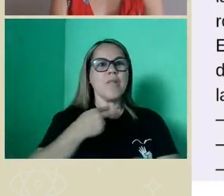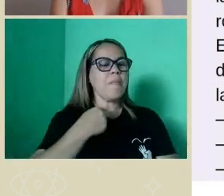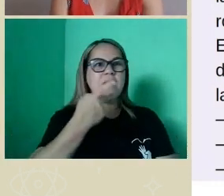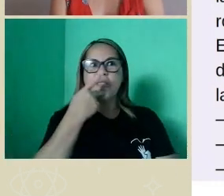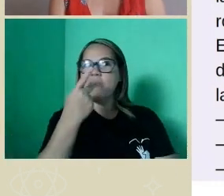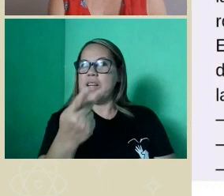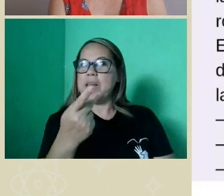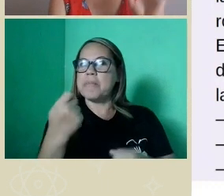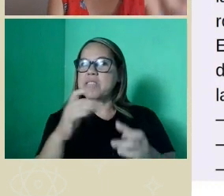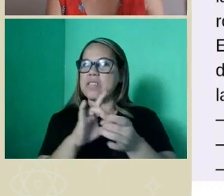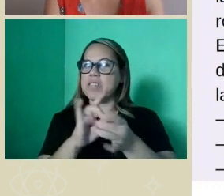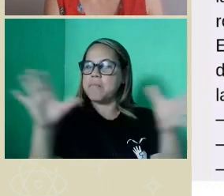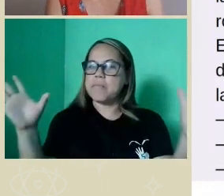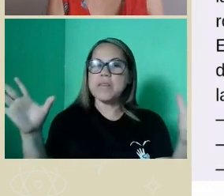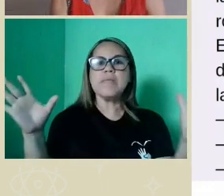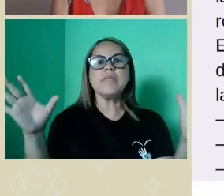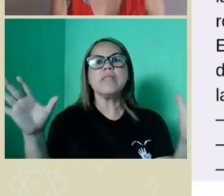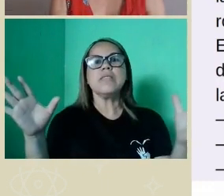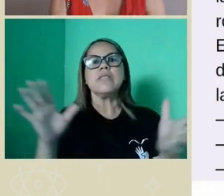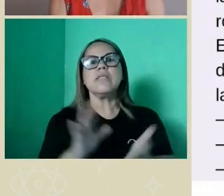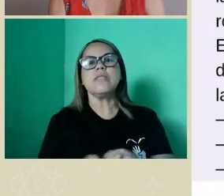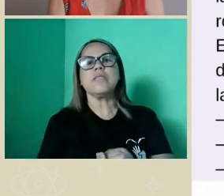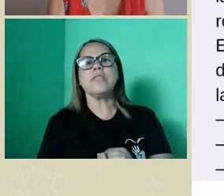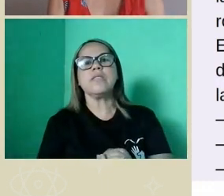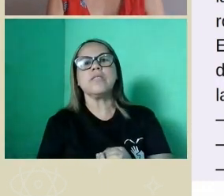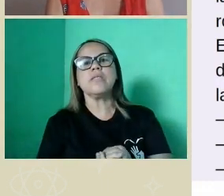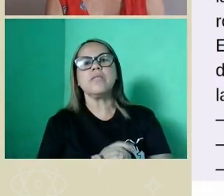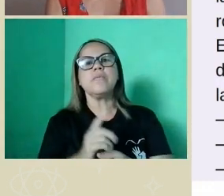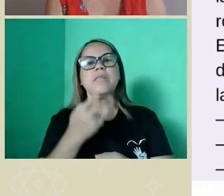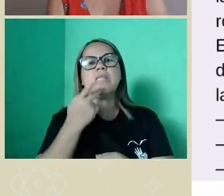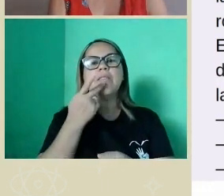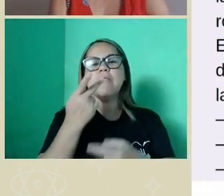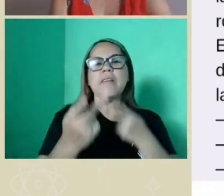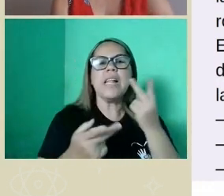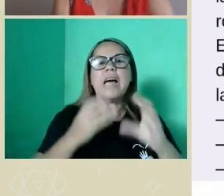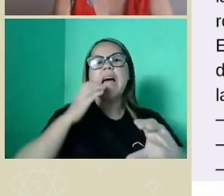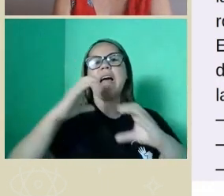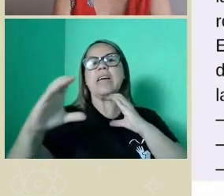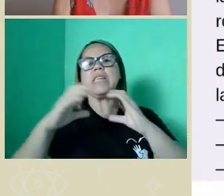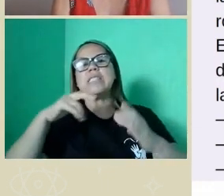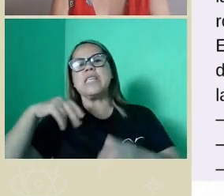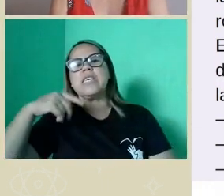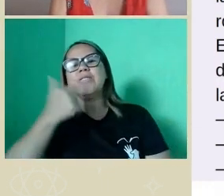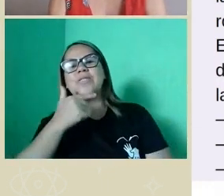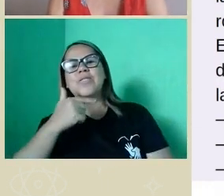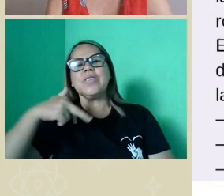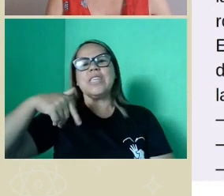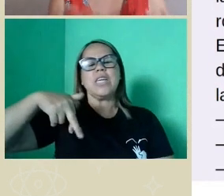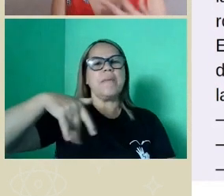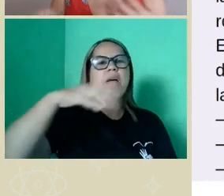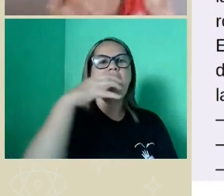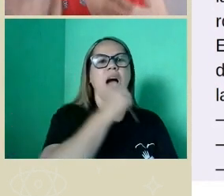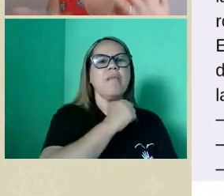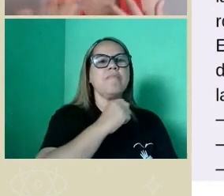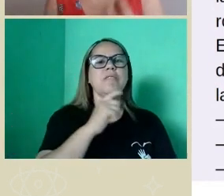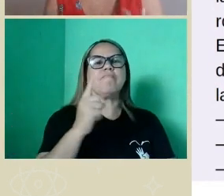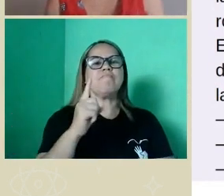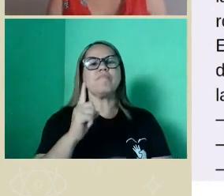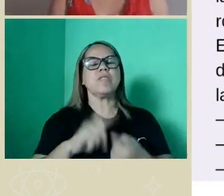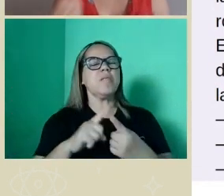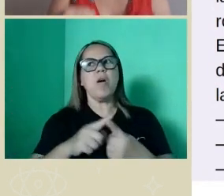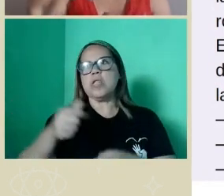silbar é assoviar sorrir cantar caminhar rápido nem saludar